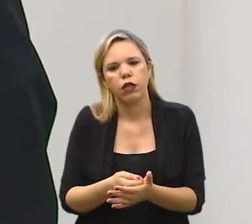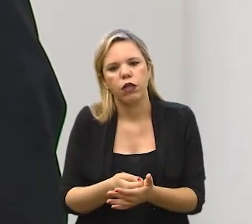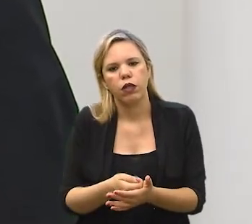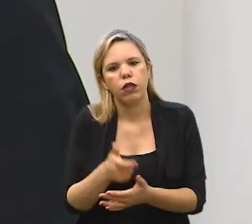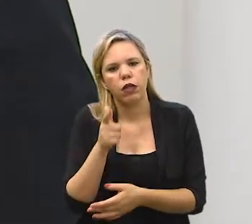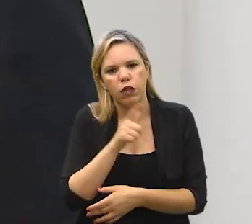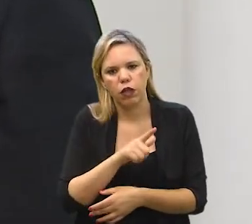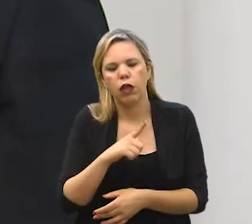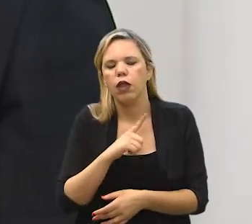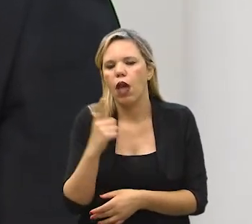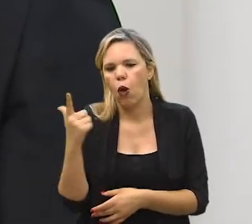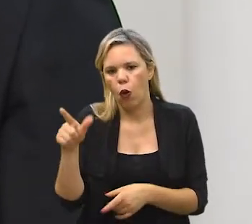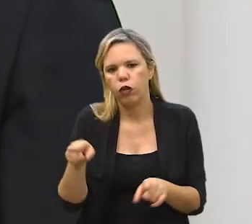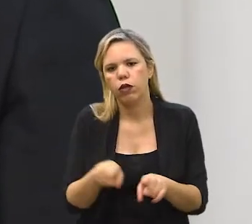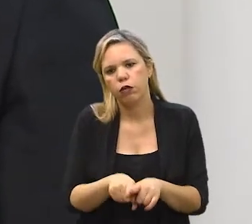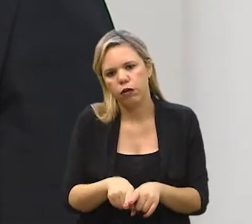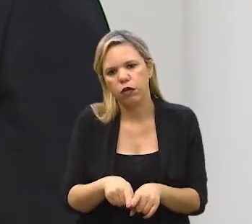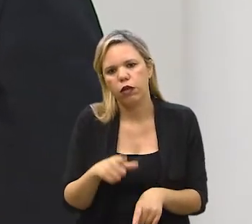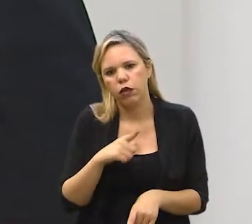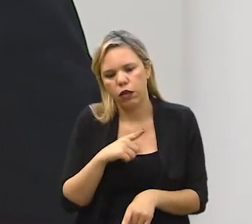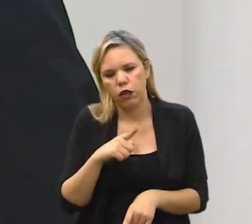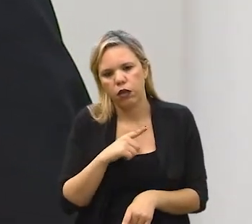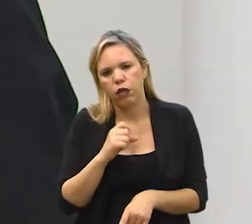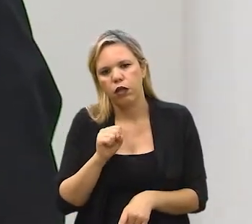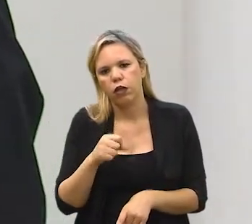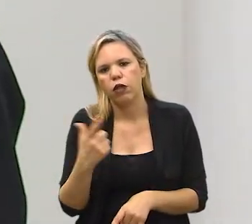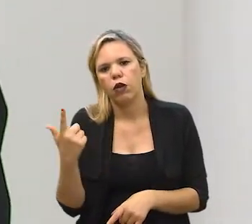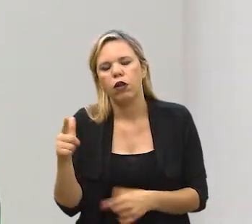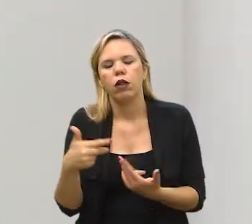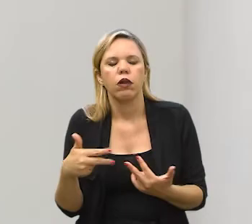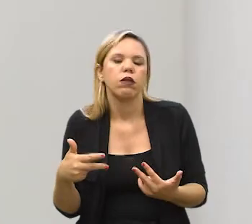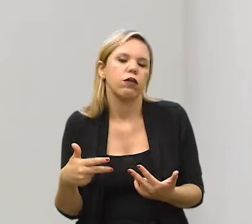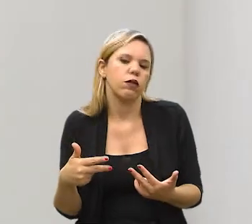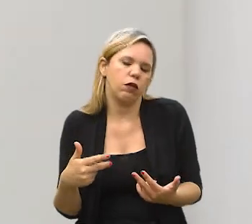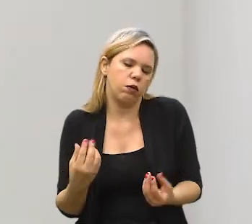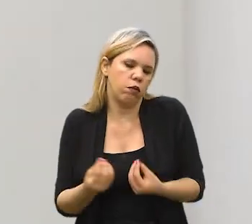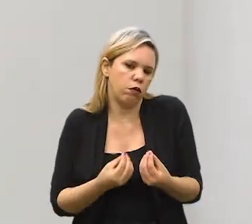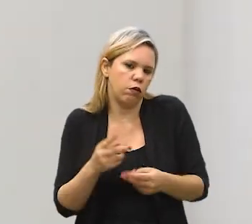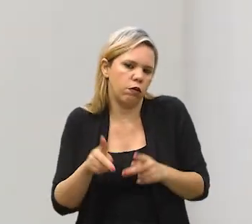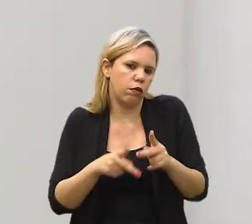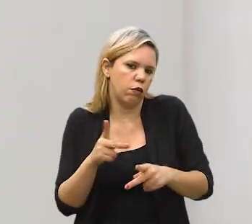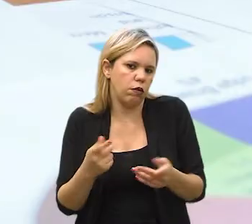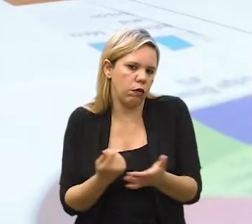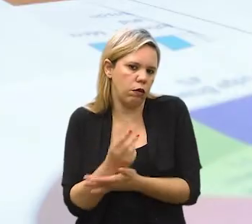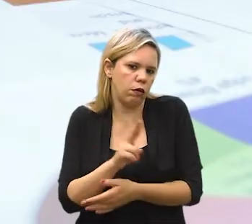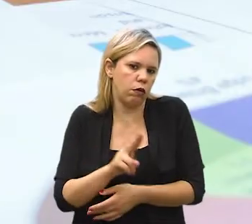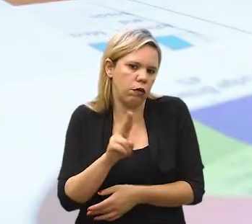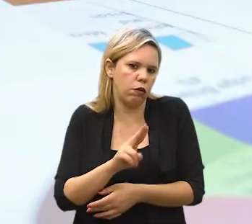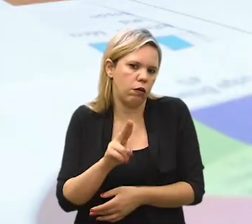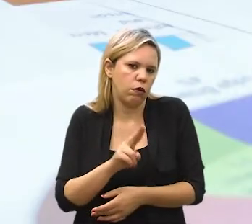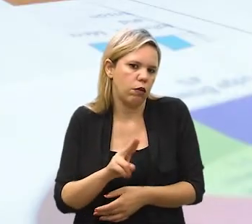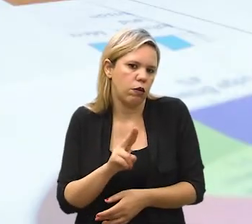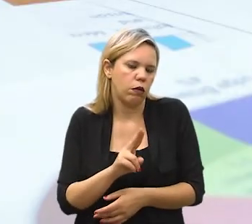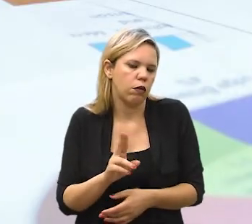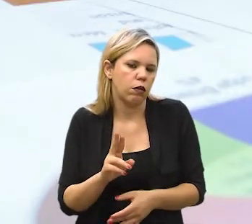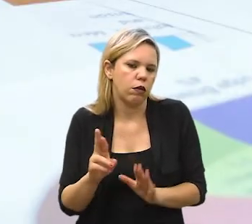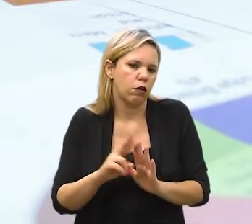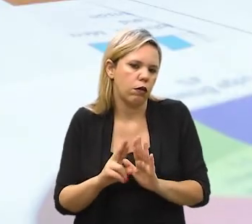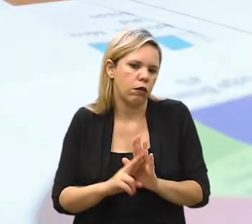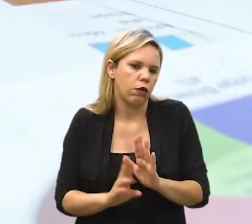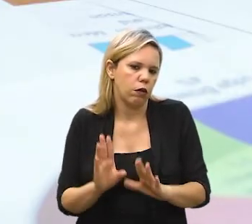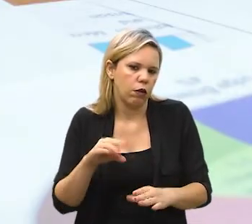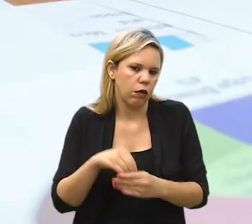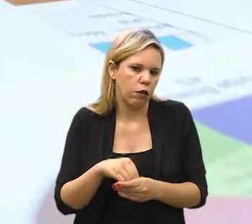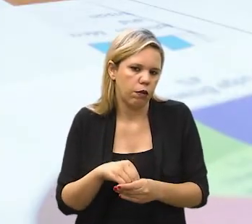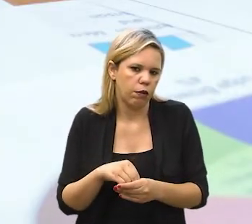aquisição? Existem outras modalidades. Nós temos também outras modalidades que podem ser usadas fora das linhas, das regras